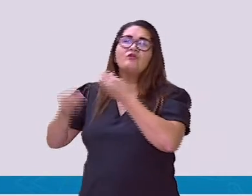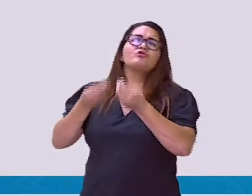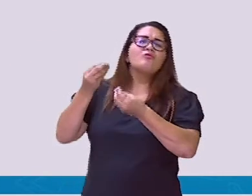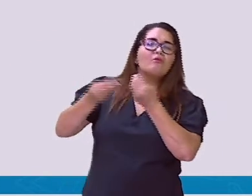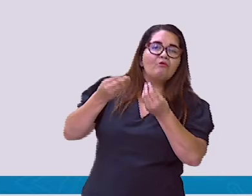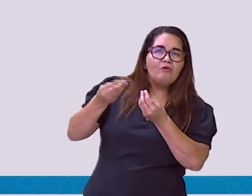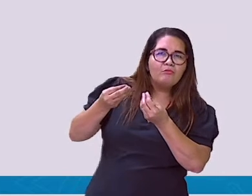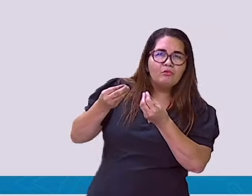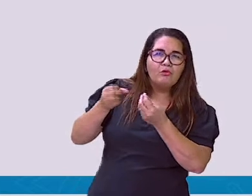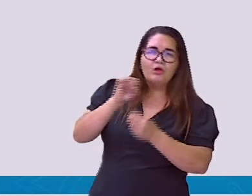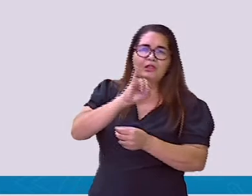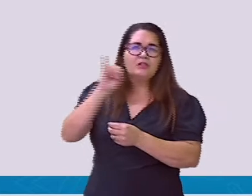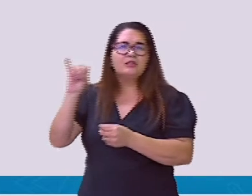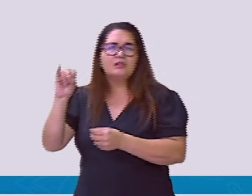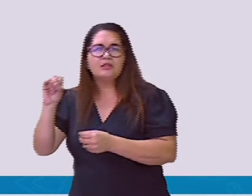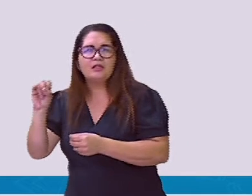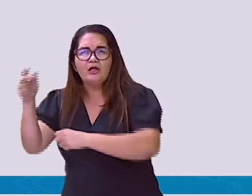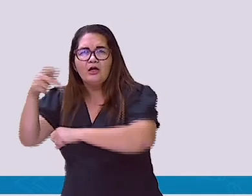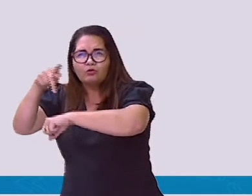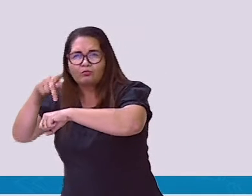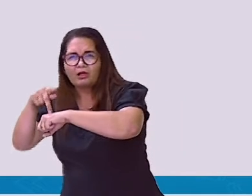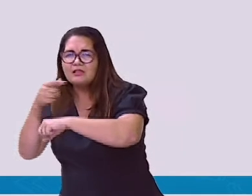adaptação.